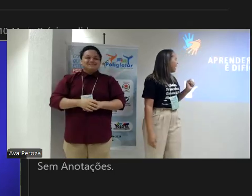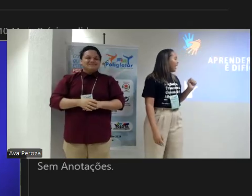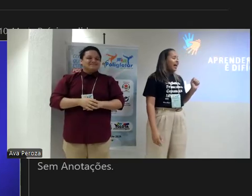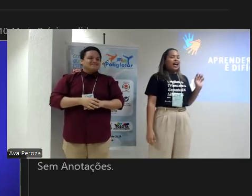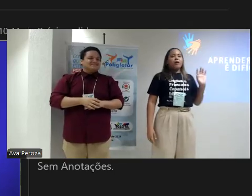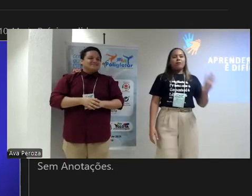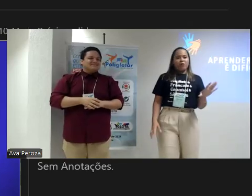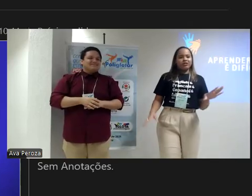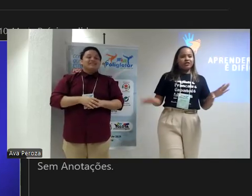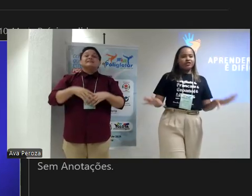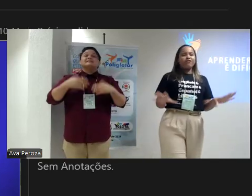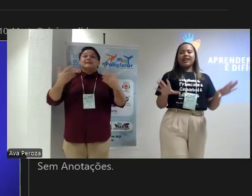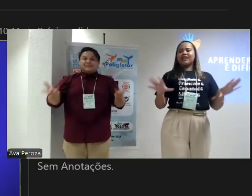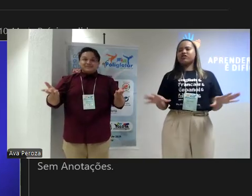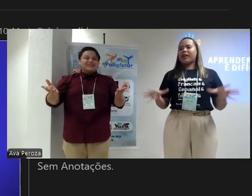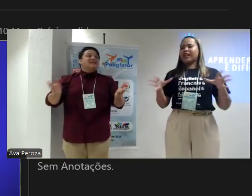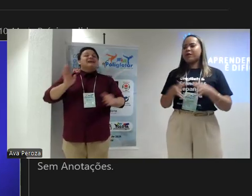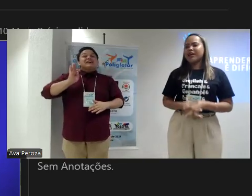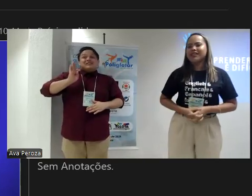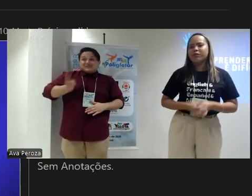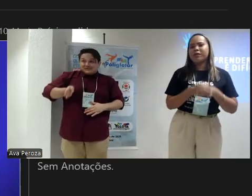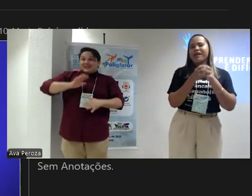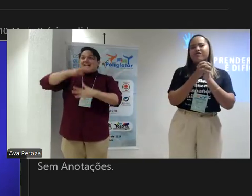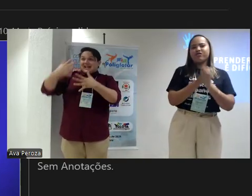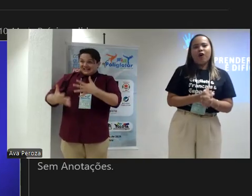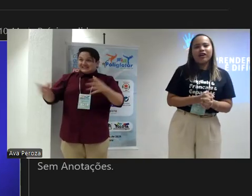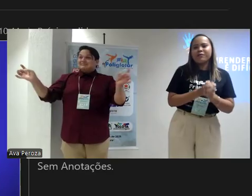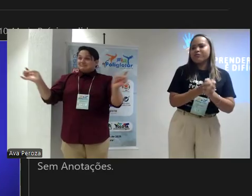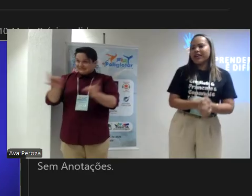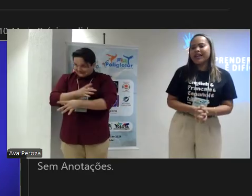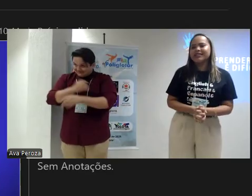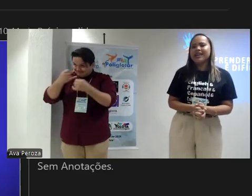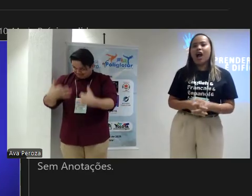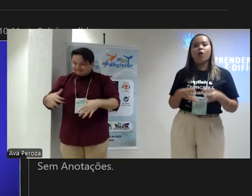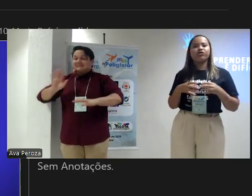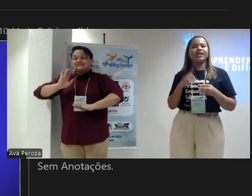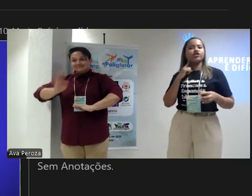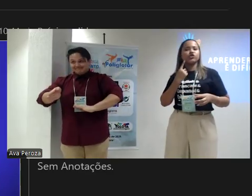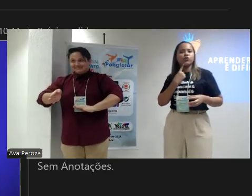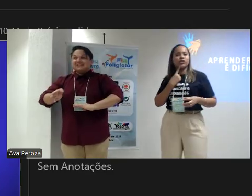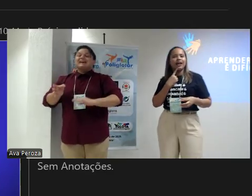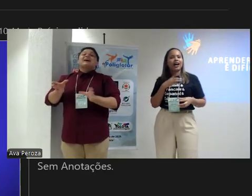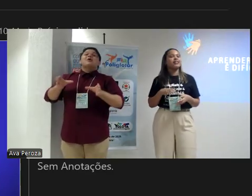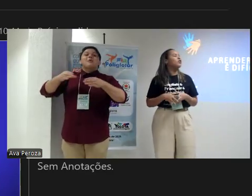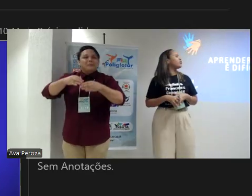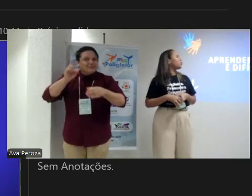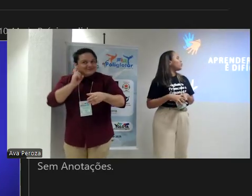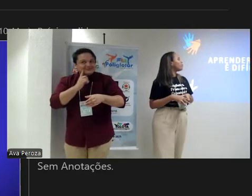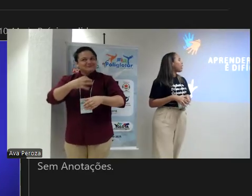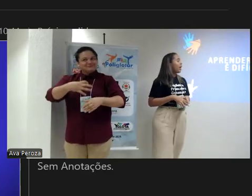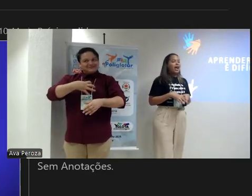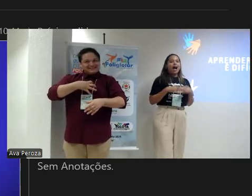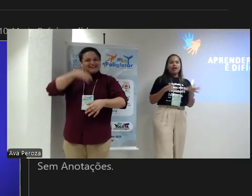slide. Bom, já falei aqui sobre a Libra, sobre a minha história, minha experiência, a comunidade surda aqui em